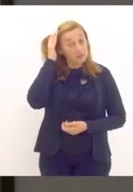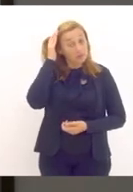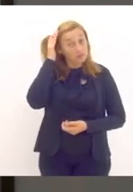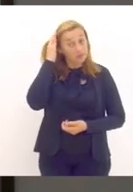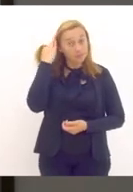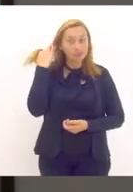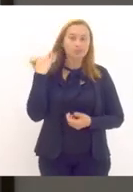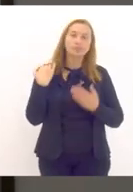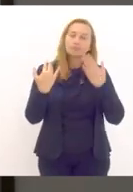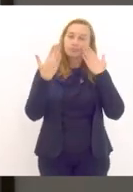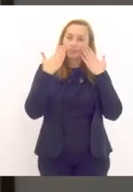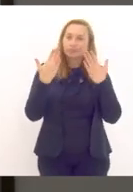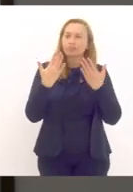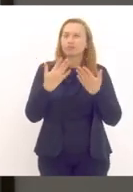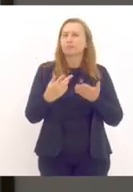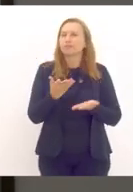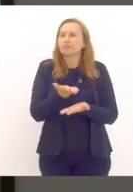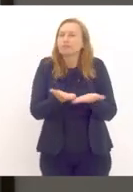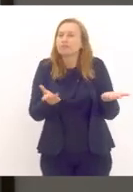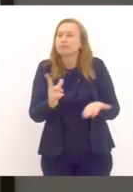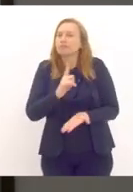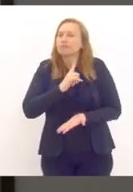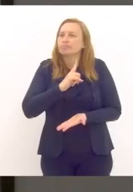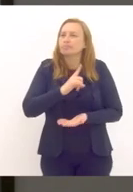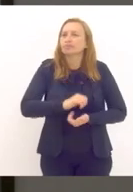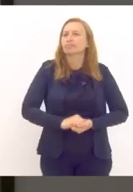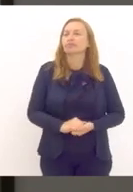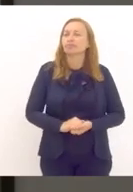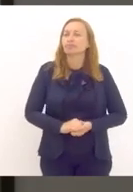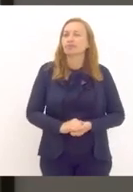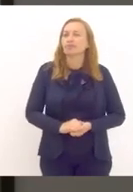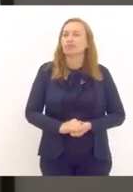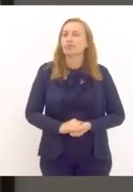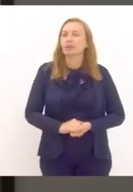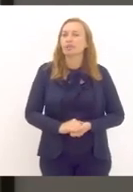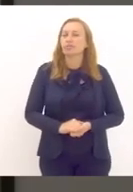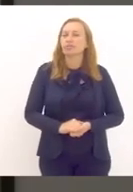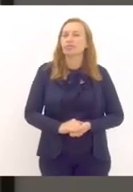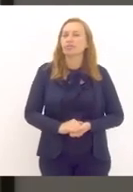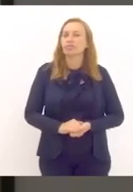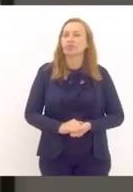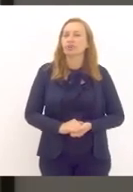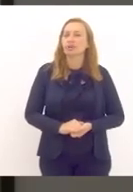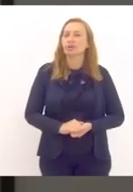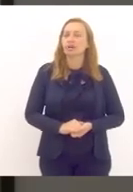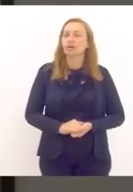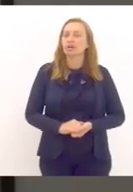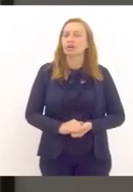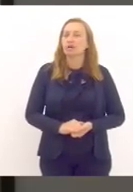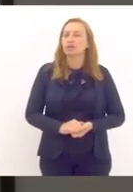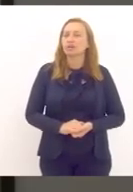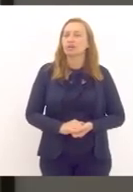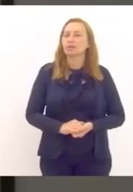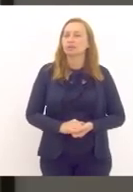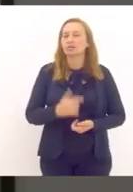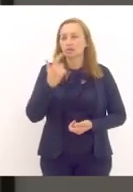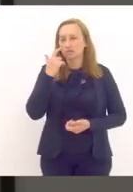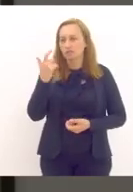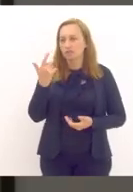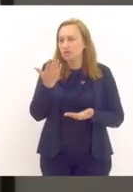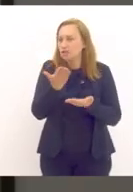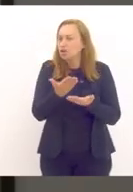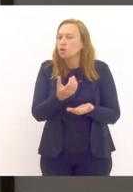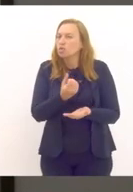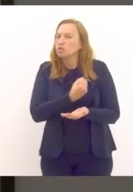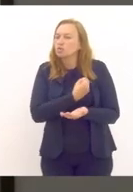Apresentando aqui a perda que nós tivemos, as perdas que nós tivemos, vocês vejam que elas convergem com o tamanho das perdas que